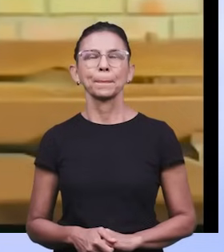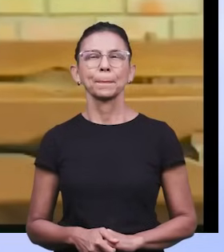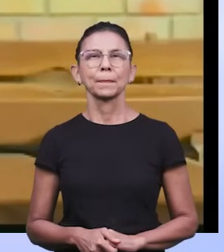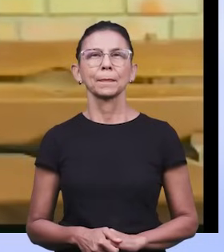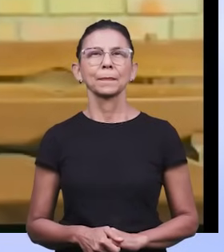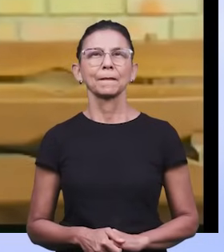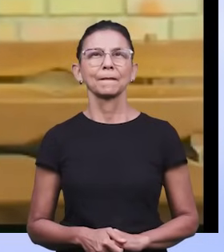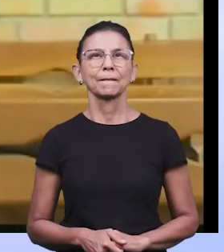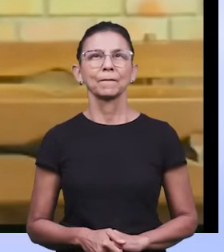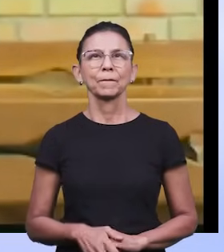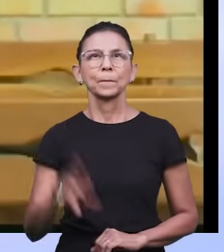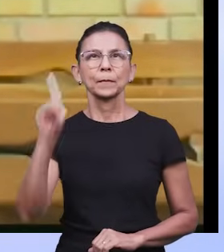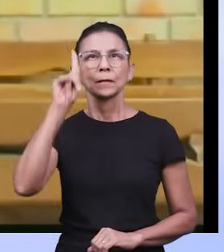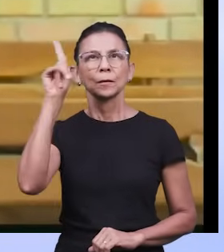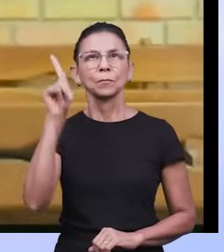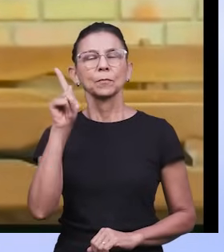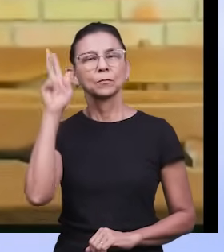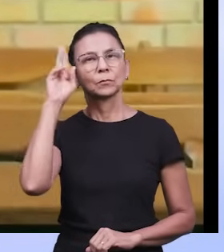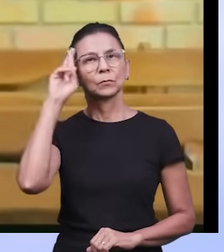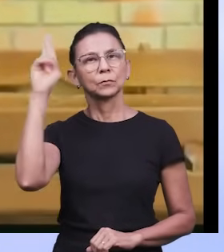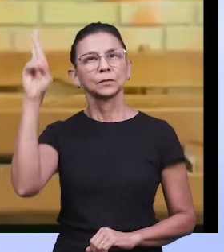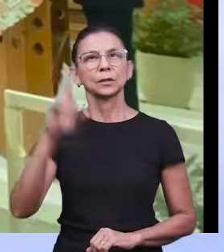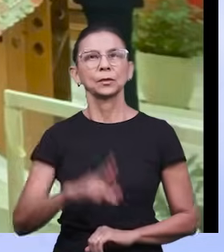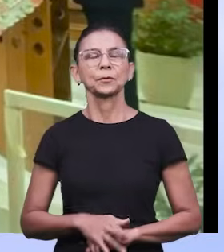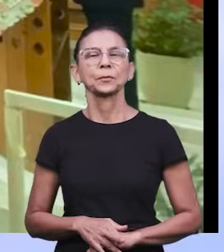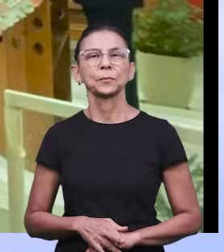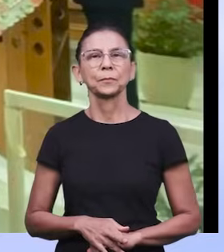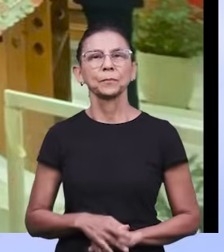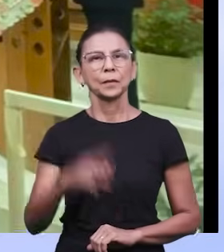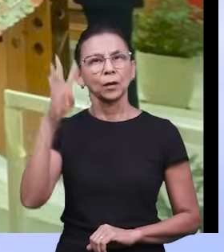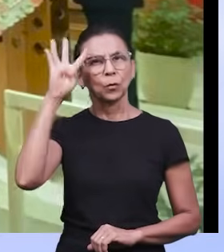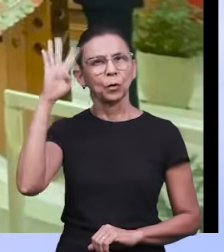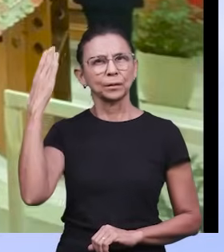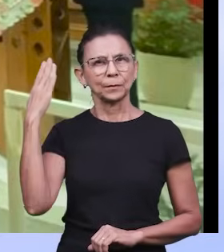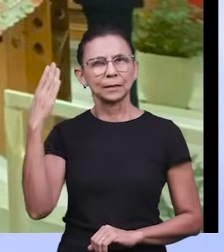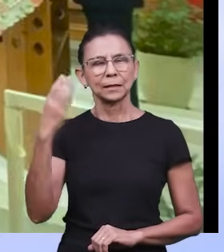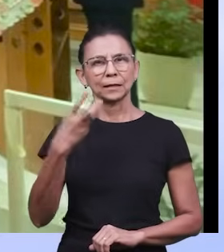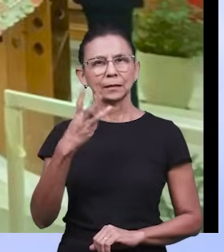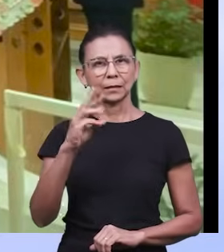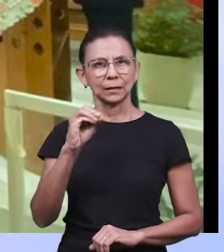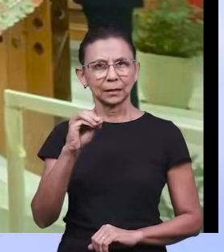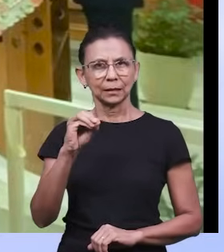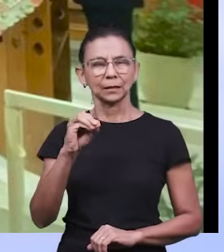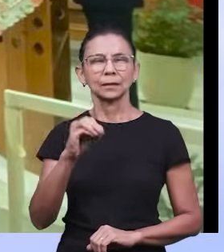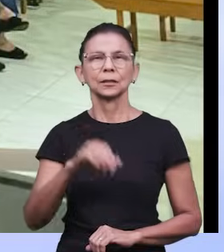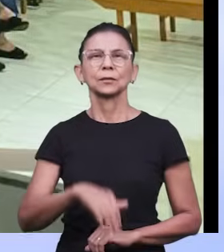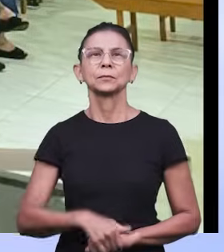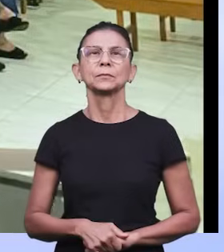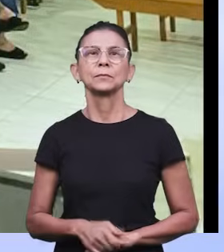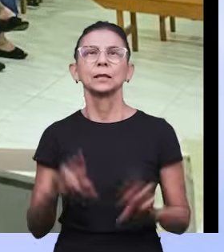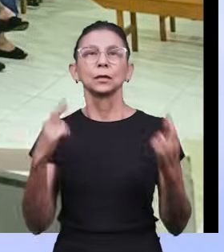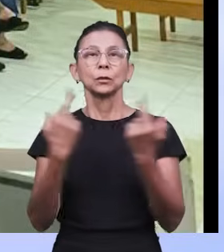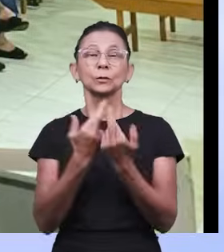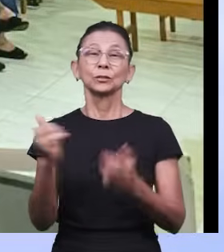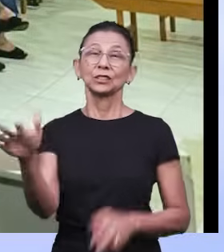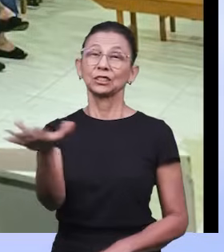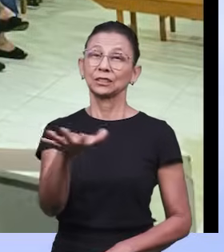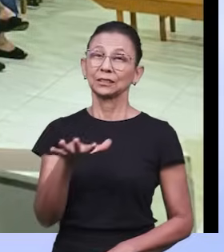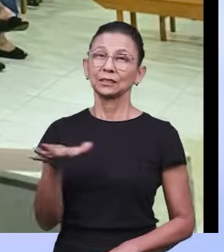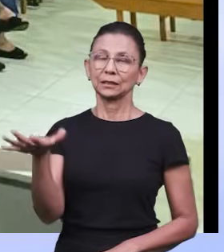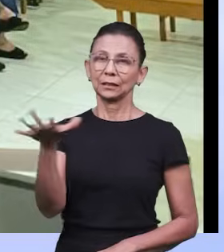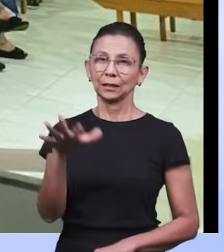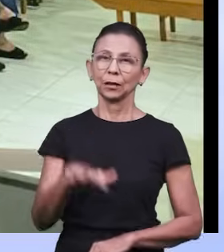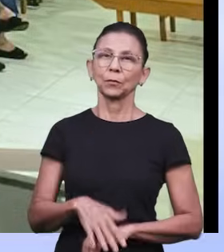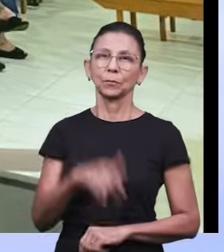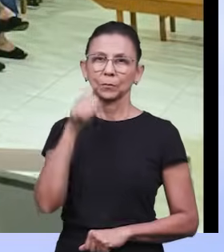confira. Meus irmãos, a paz do Senhor. No dia 30, quarta-feira, tivemos uma reunião geral das senhoras aqui